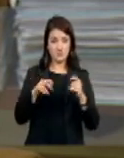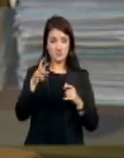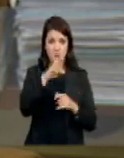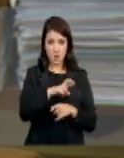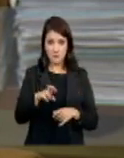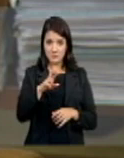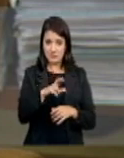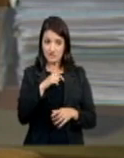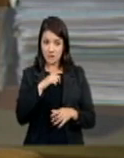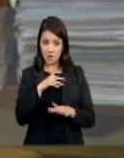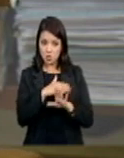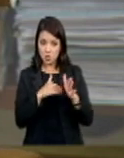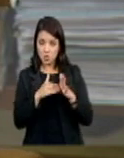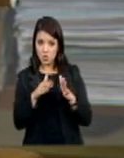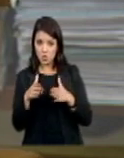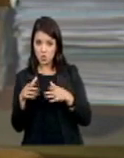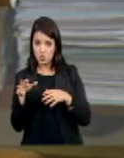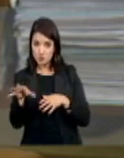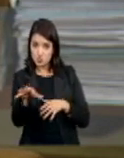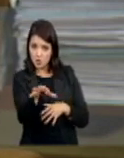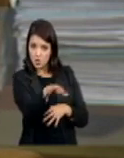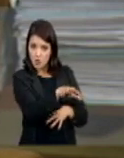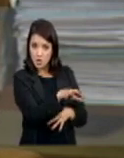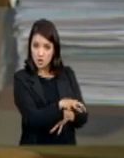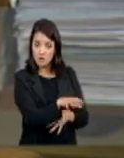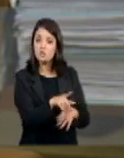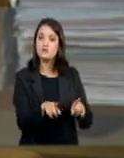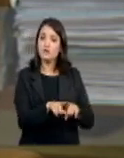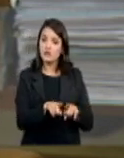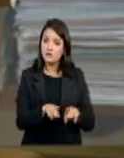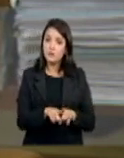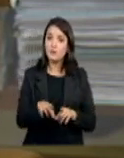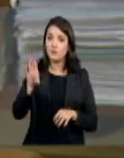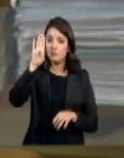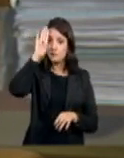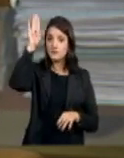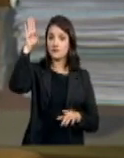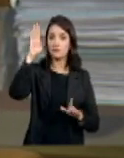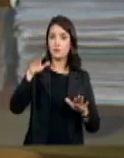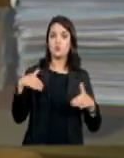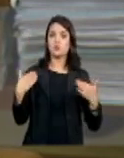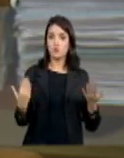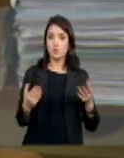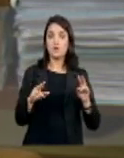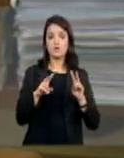os órgãos do estado e com maior razão do tucano é o compartilhamento